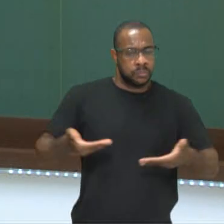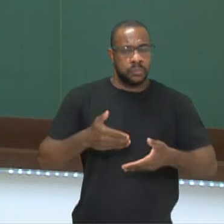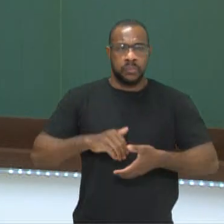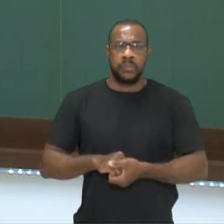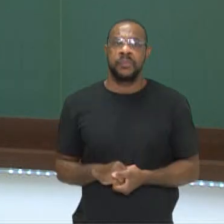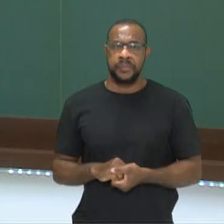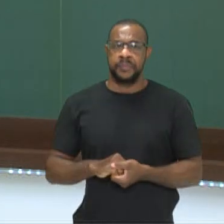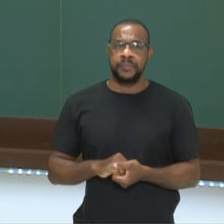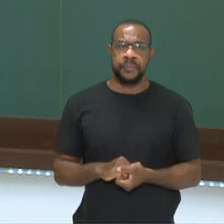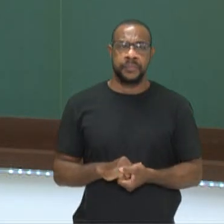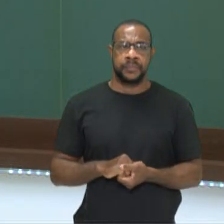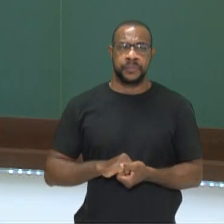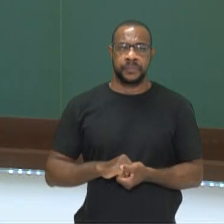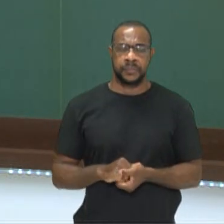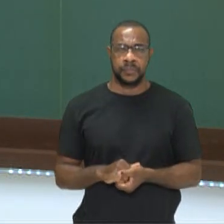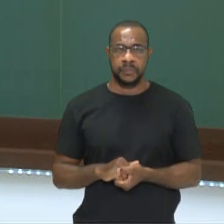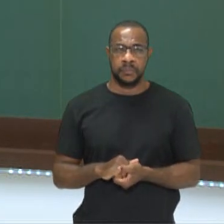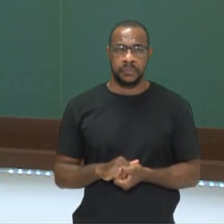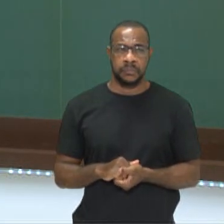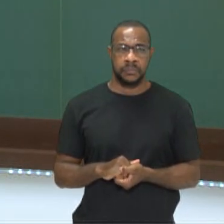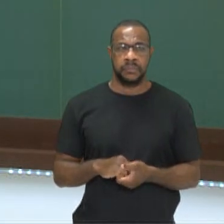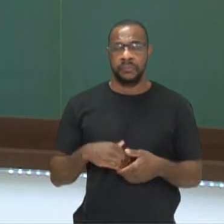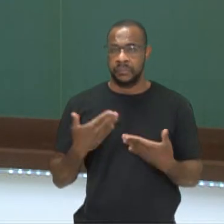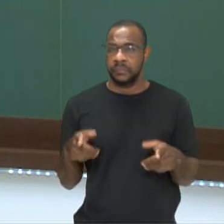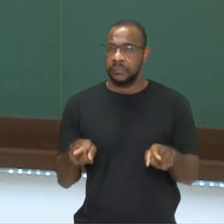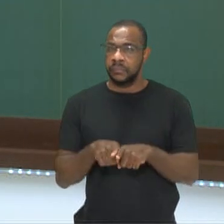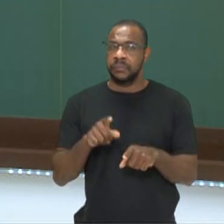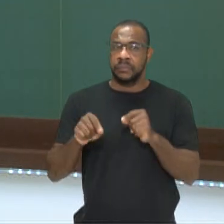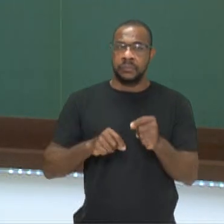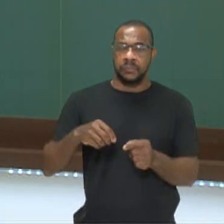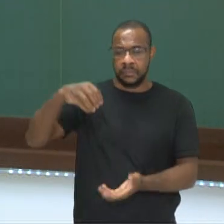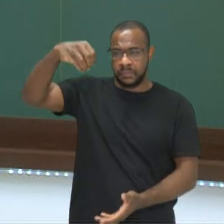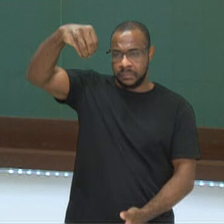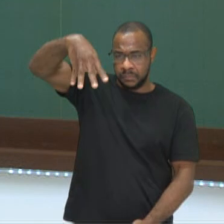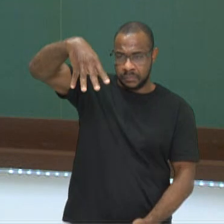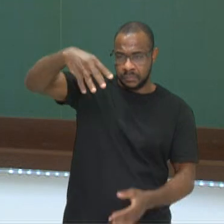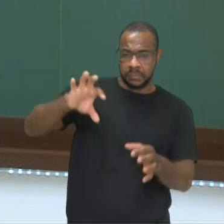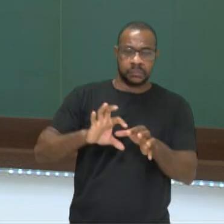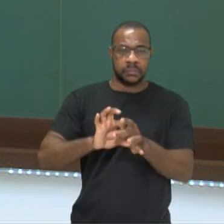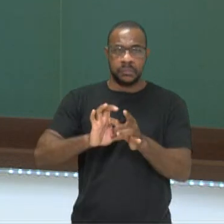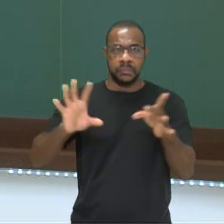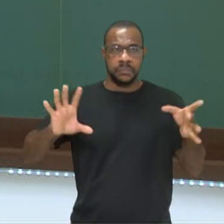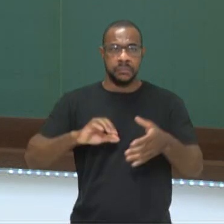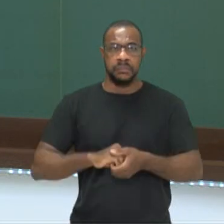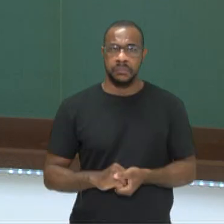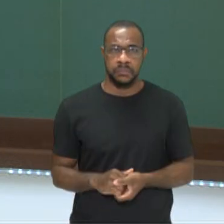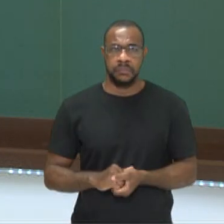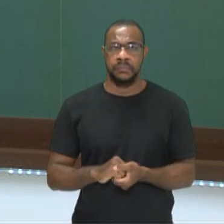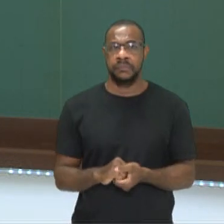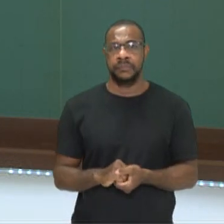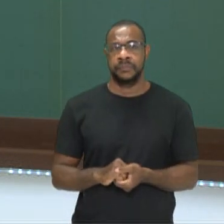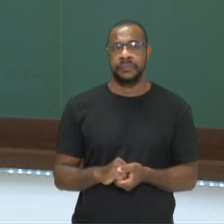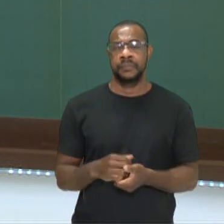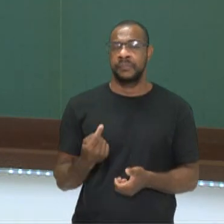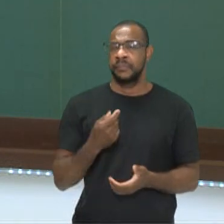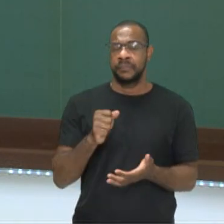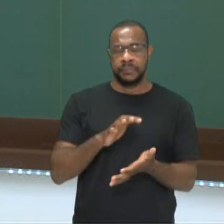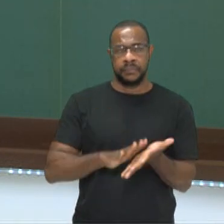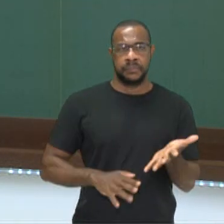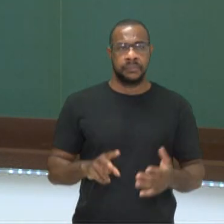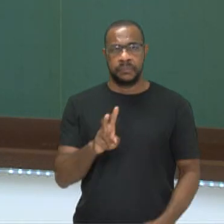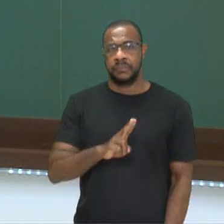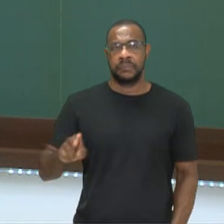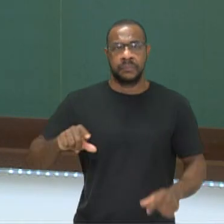aos estudos de Galileu Galilei. Inclusive, queda livre aí, ó. Então, vamos para o primeiro exercício e vamos